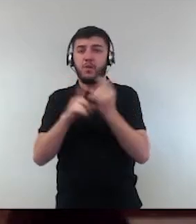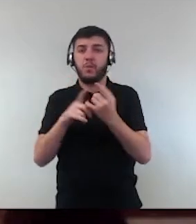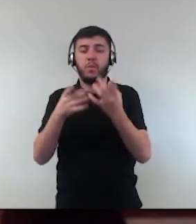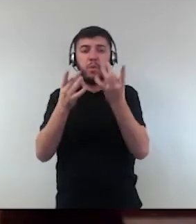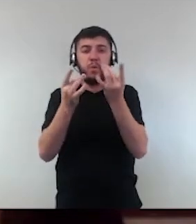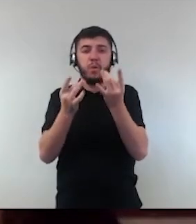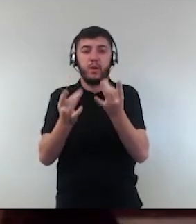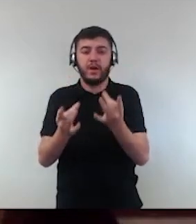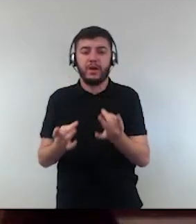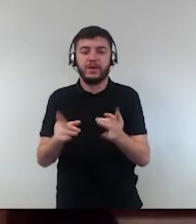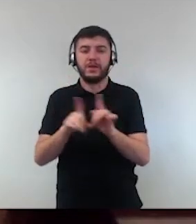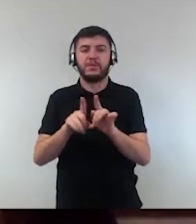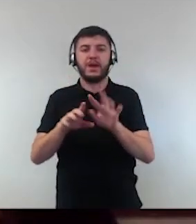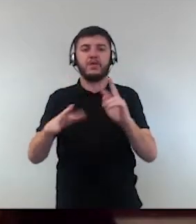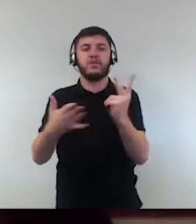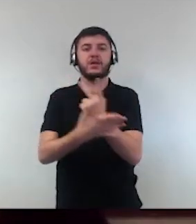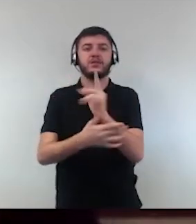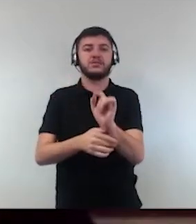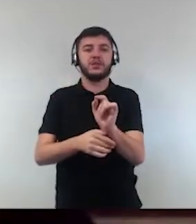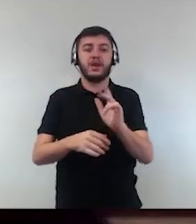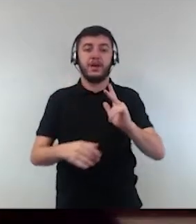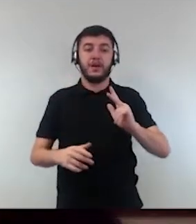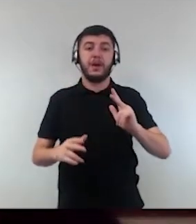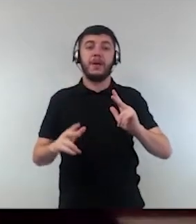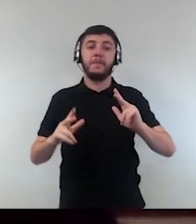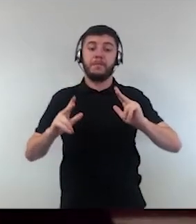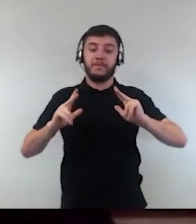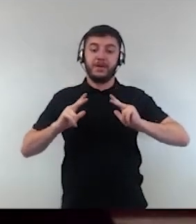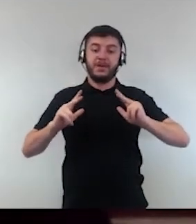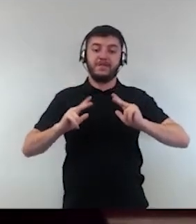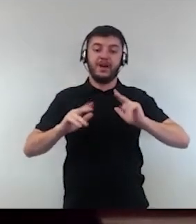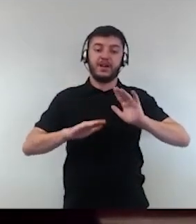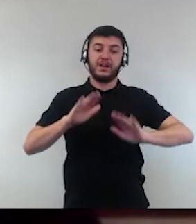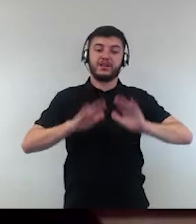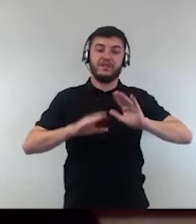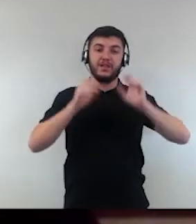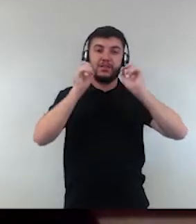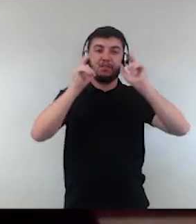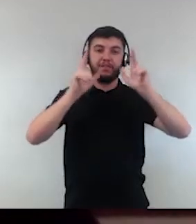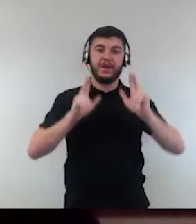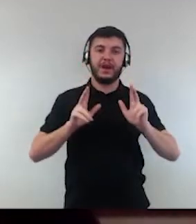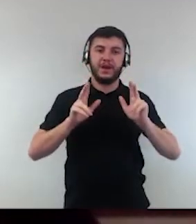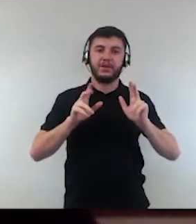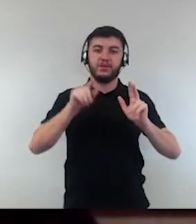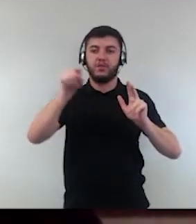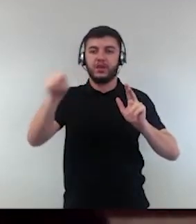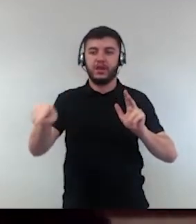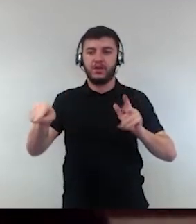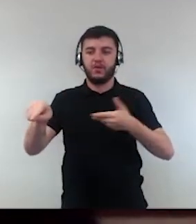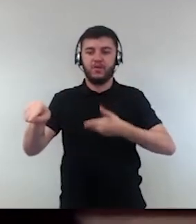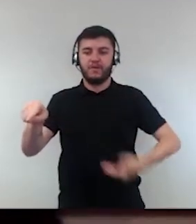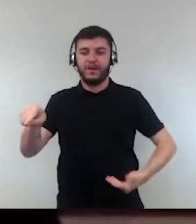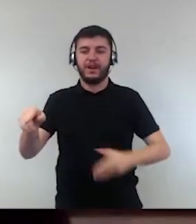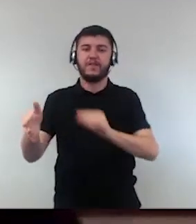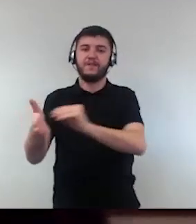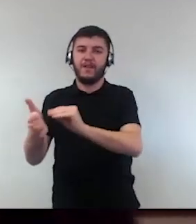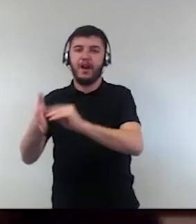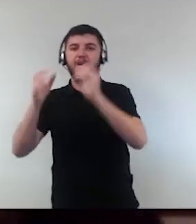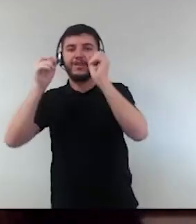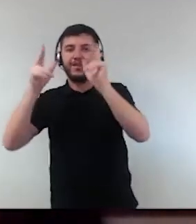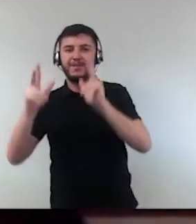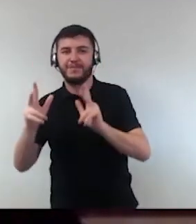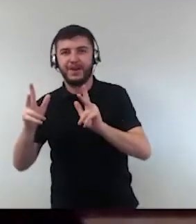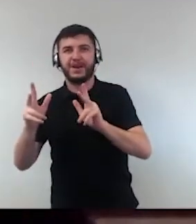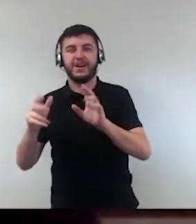por parte do privado, né? E uma falta de expertise por parte do poder público. Essa falta de expertise ela